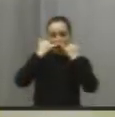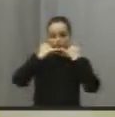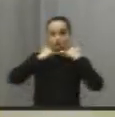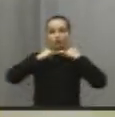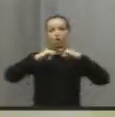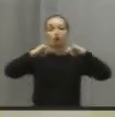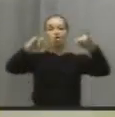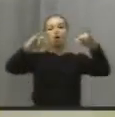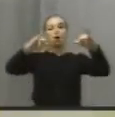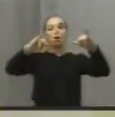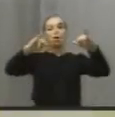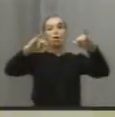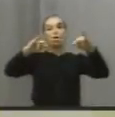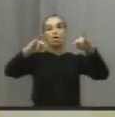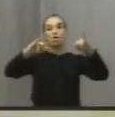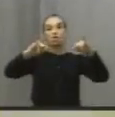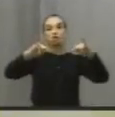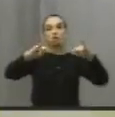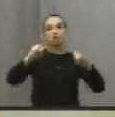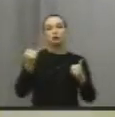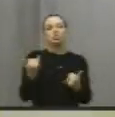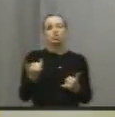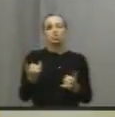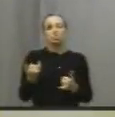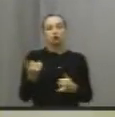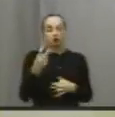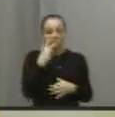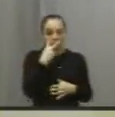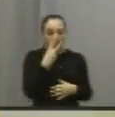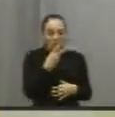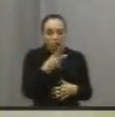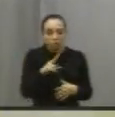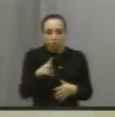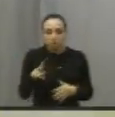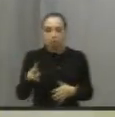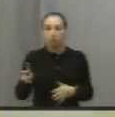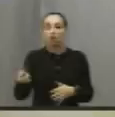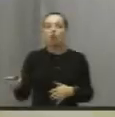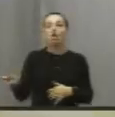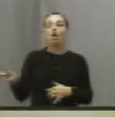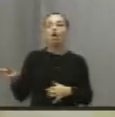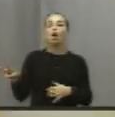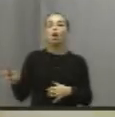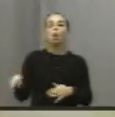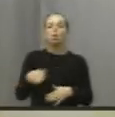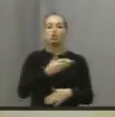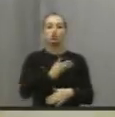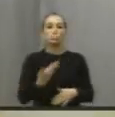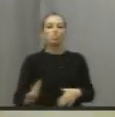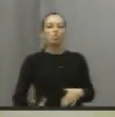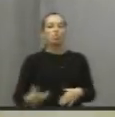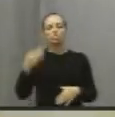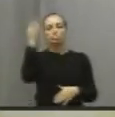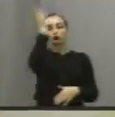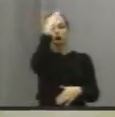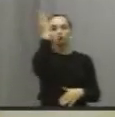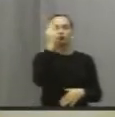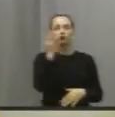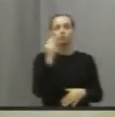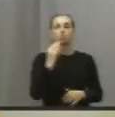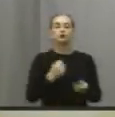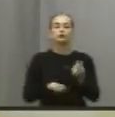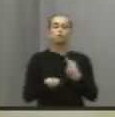divulgadas sobre a espionagem norte-americana no que se refere ao governo brasileiro, às transações